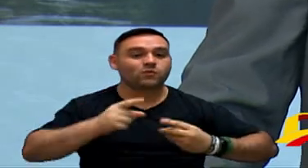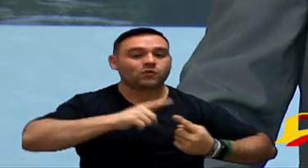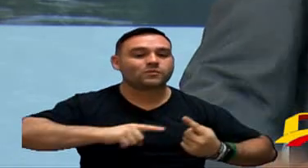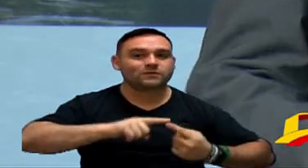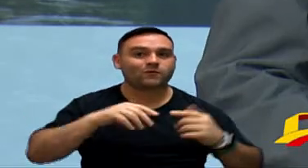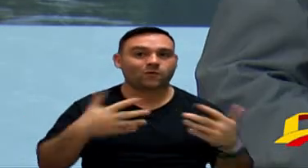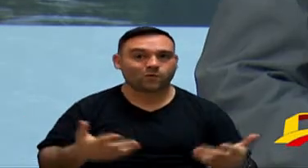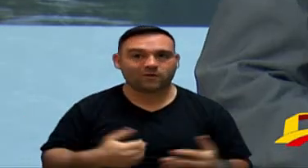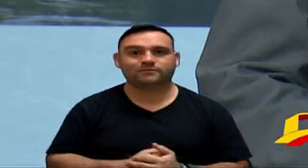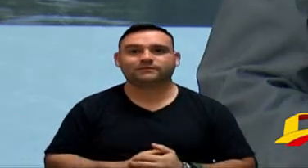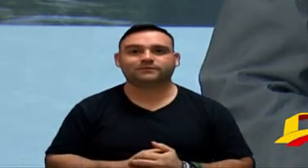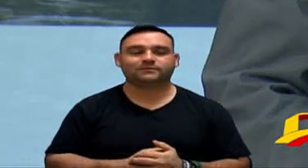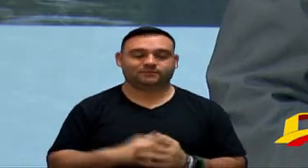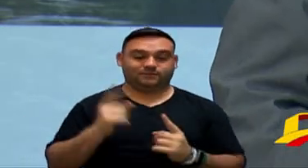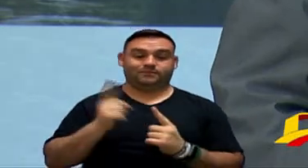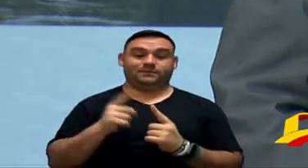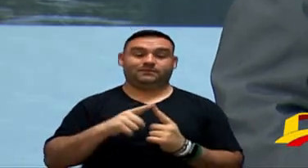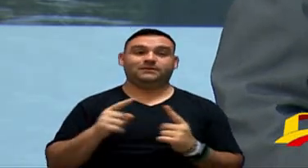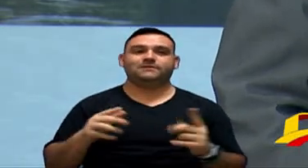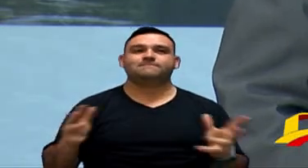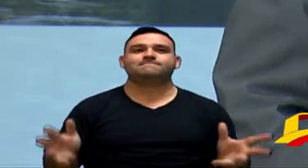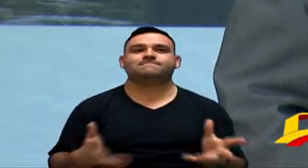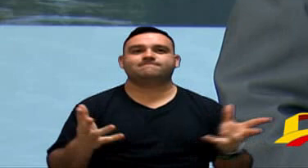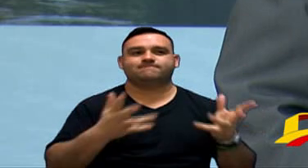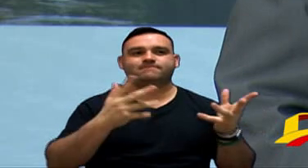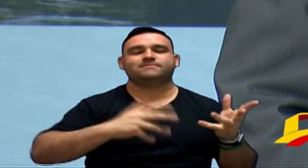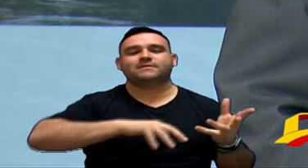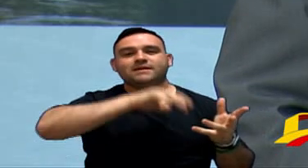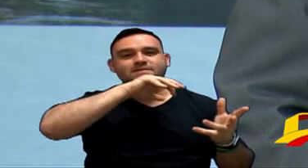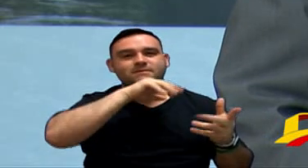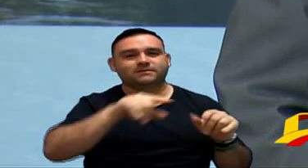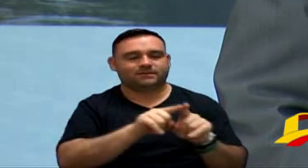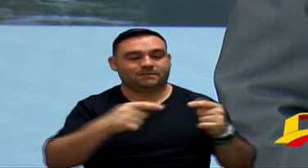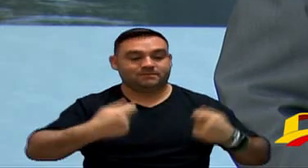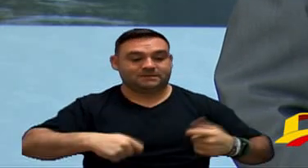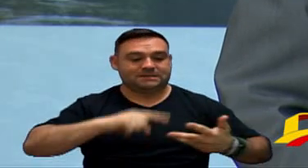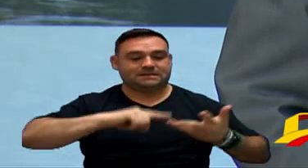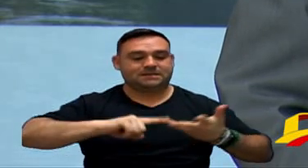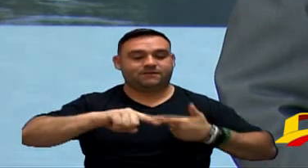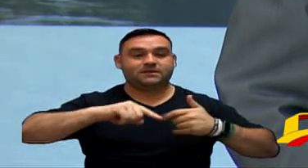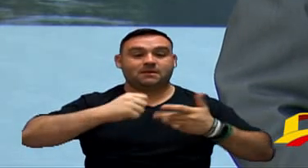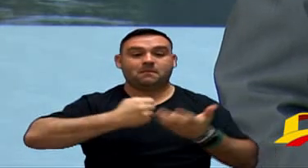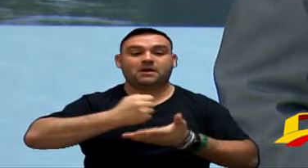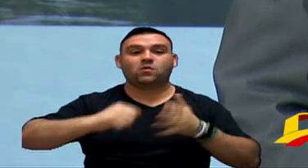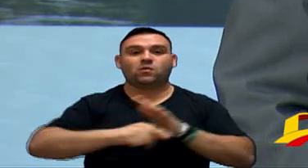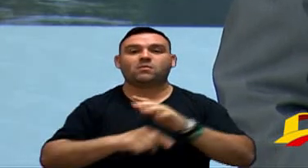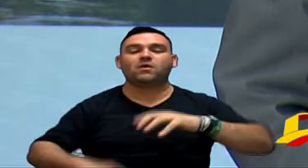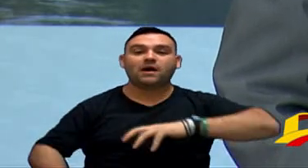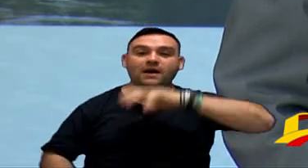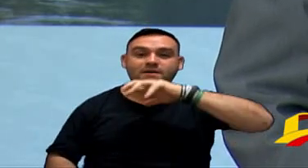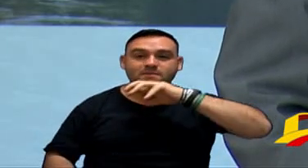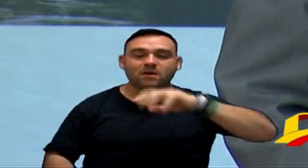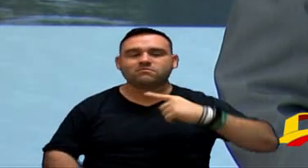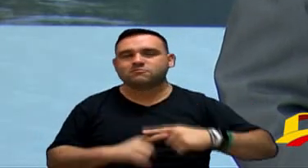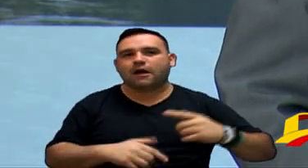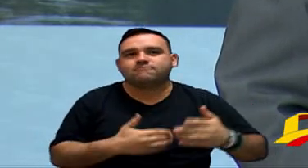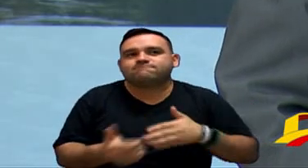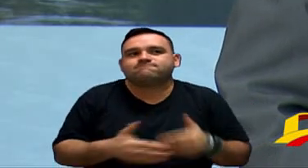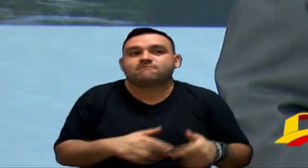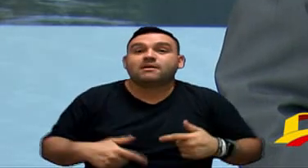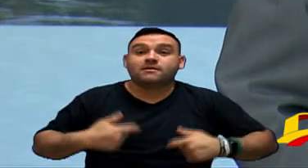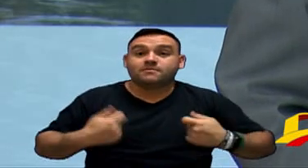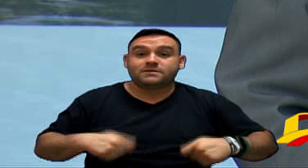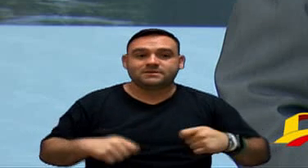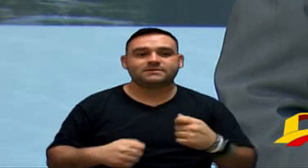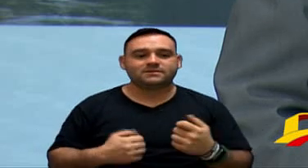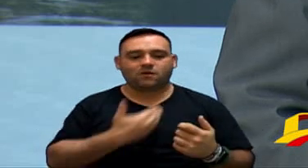objetivos promover as condições para essa discussão das necessidades básicas dos animais que por qualquer razão necessita